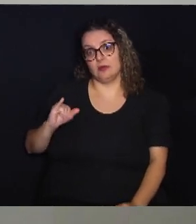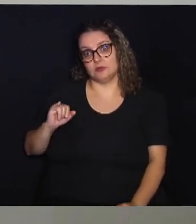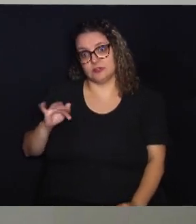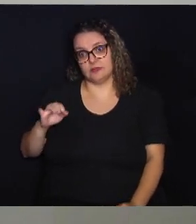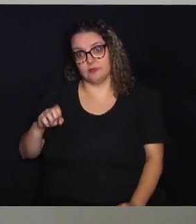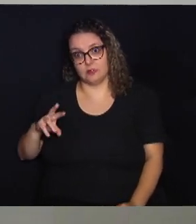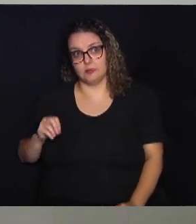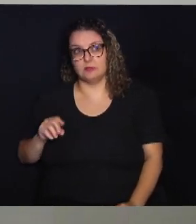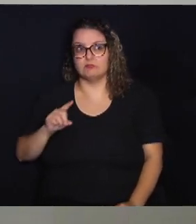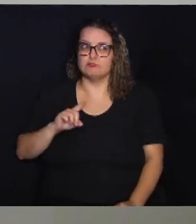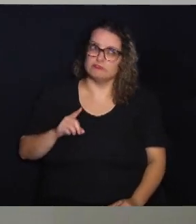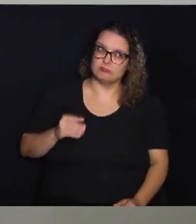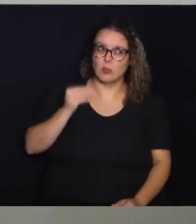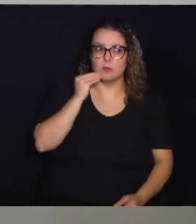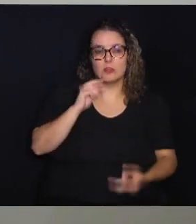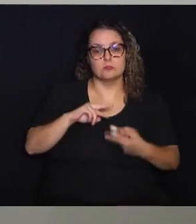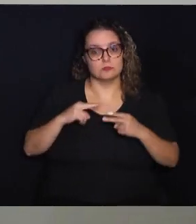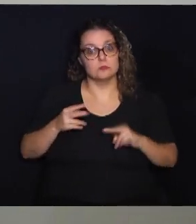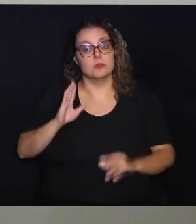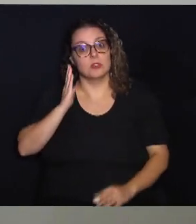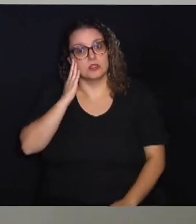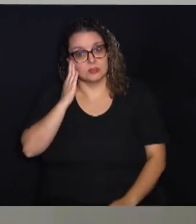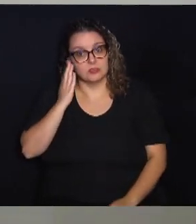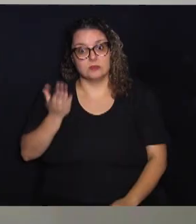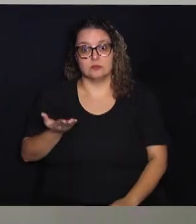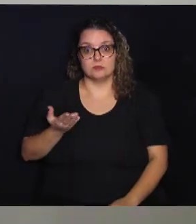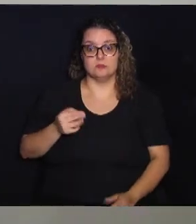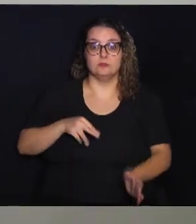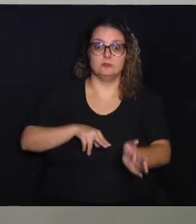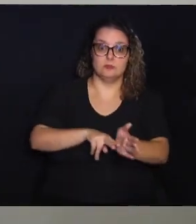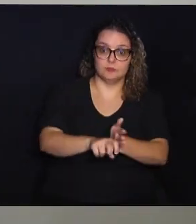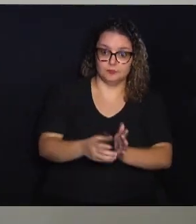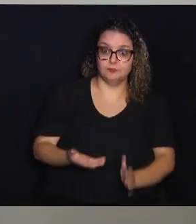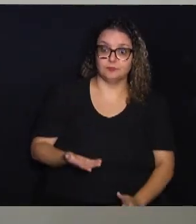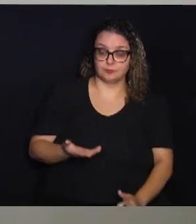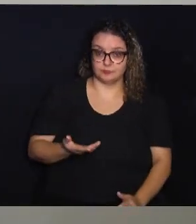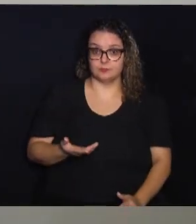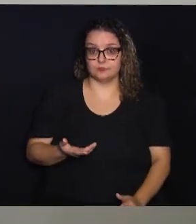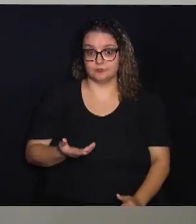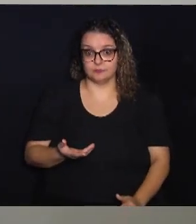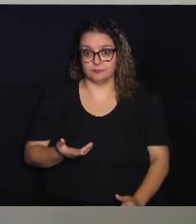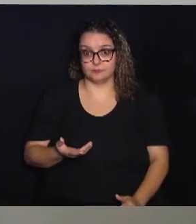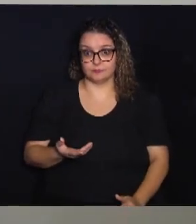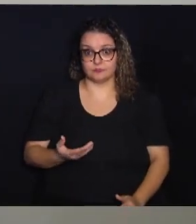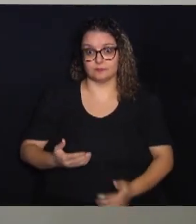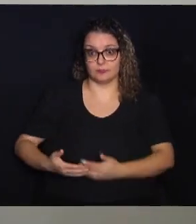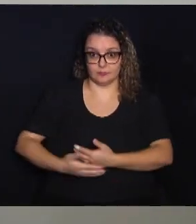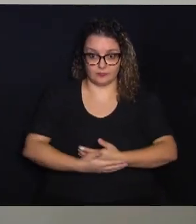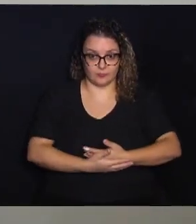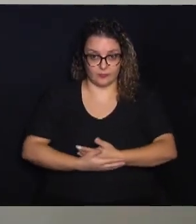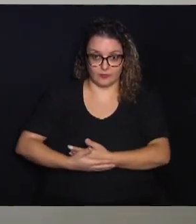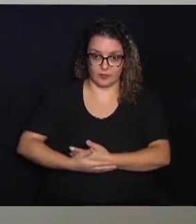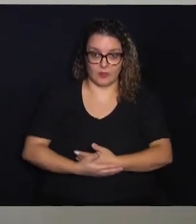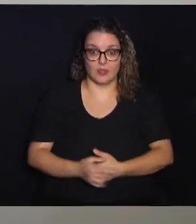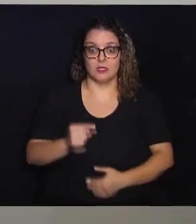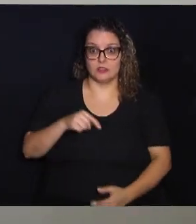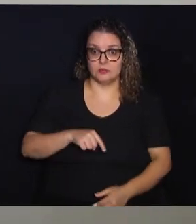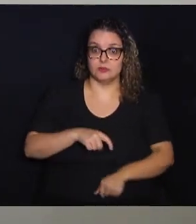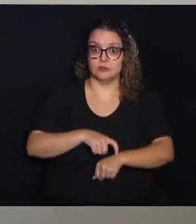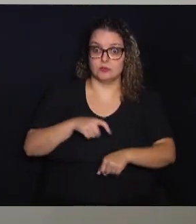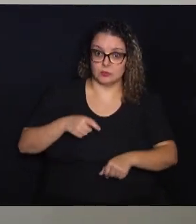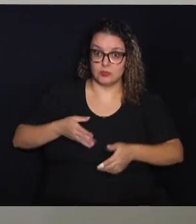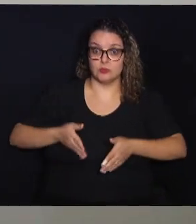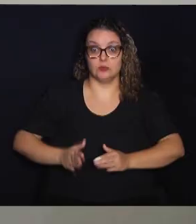genético, mas já vai fazer ali um diagnóstico daquele bebê. Isso ali já no momento